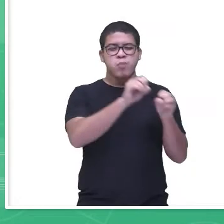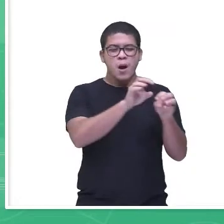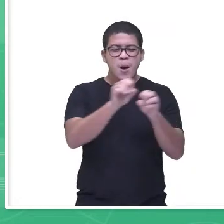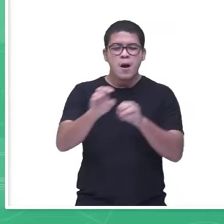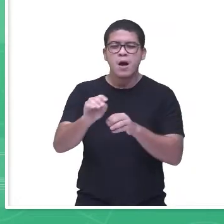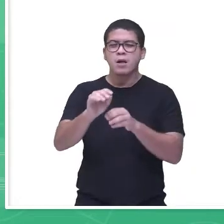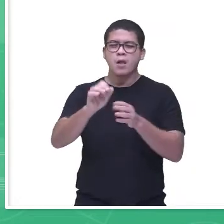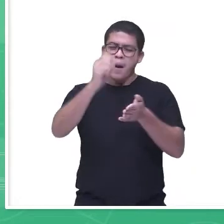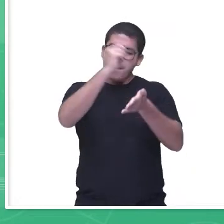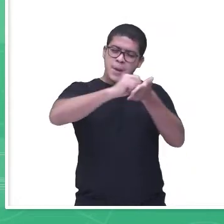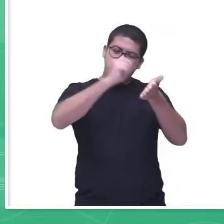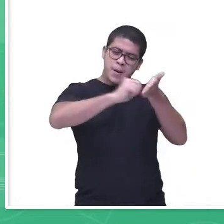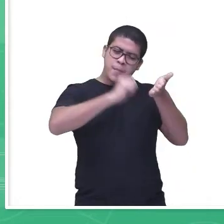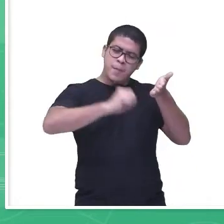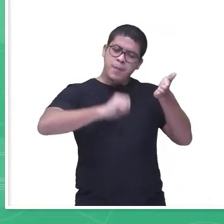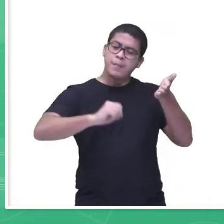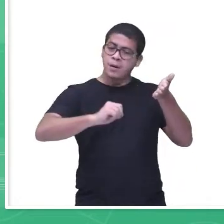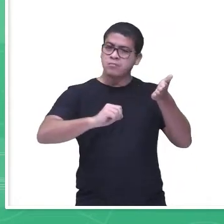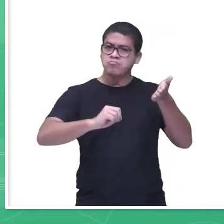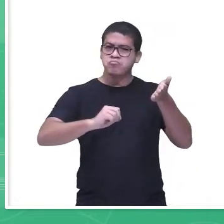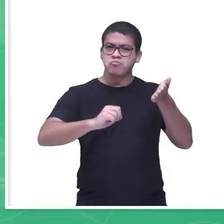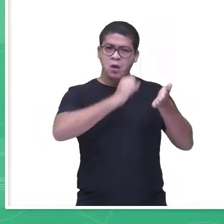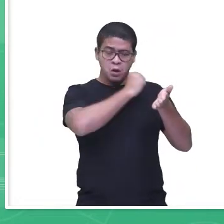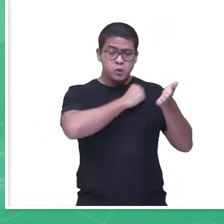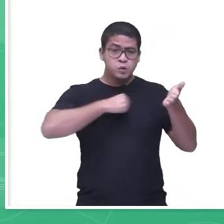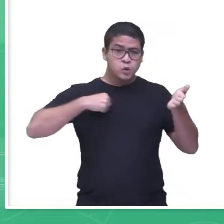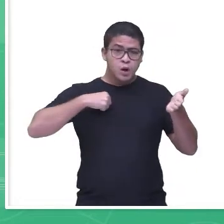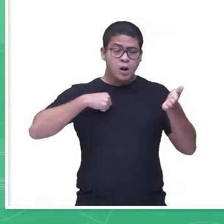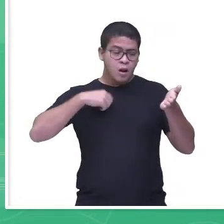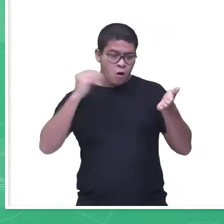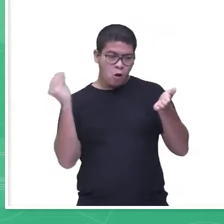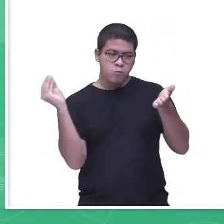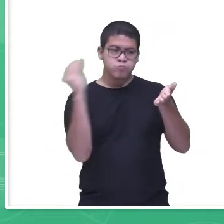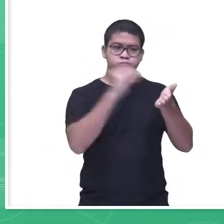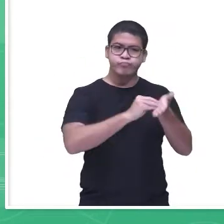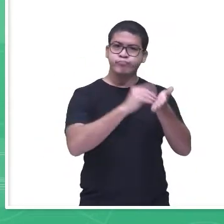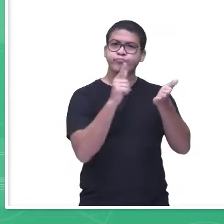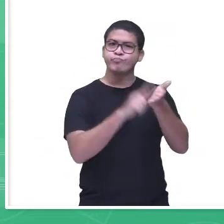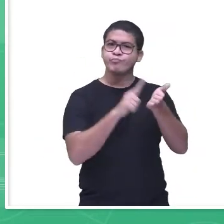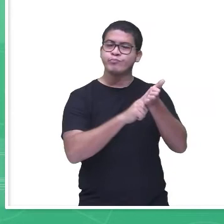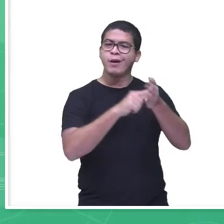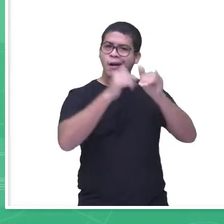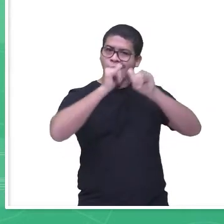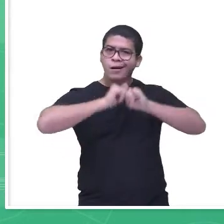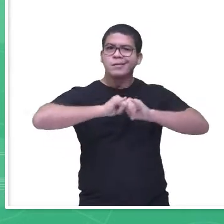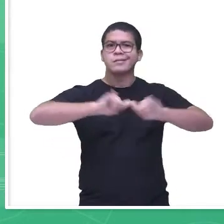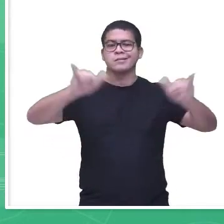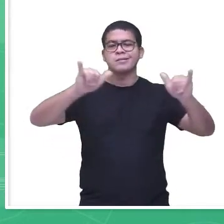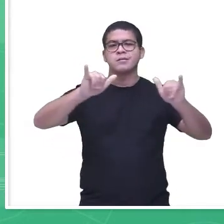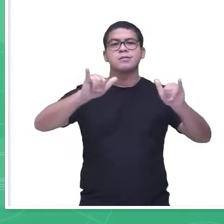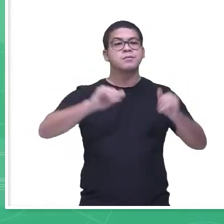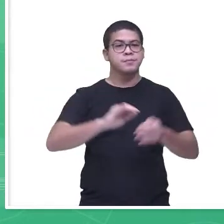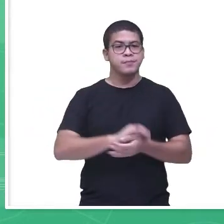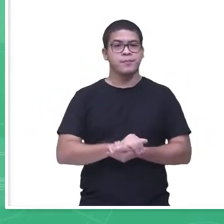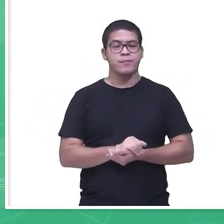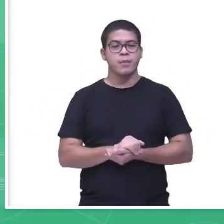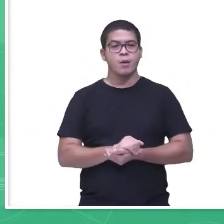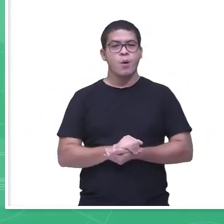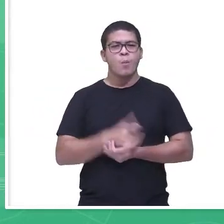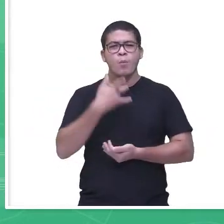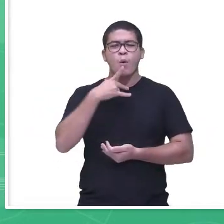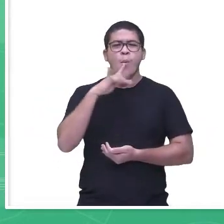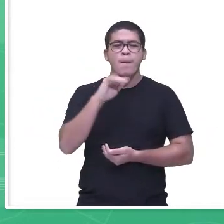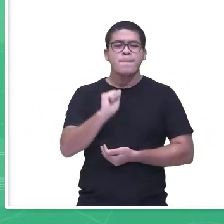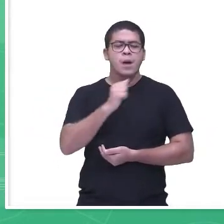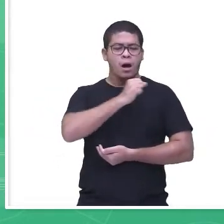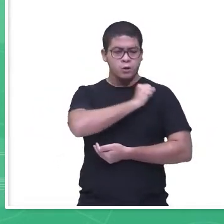Sócrates propôs. Sócrates O pai de Sócrates era um